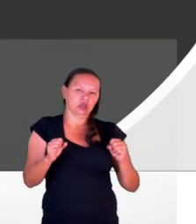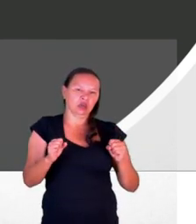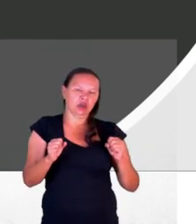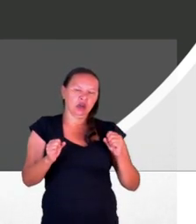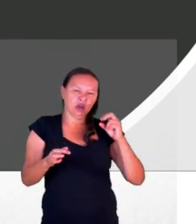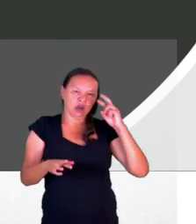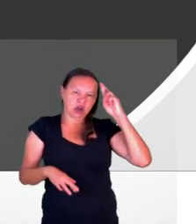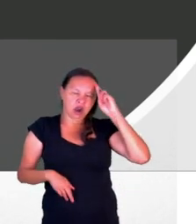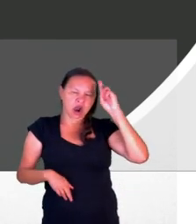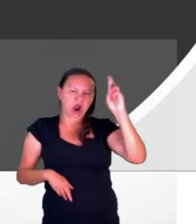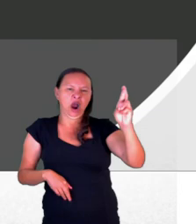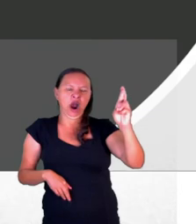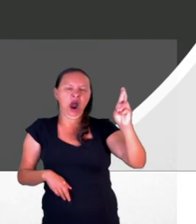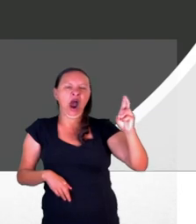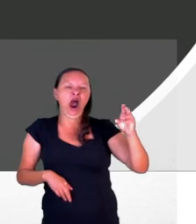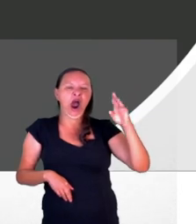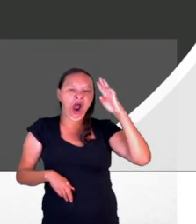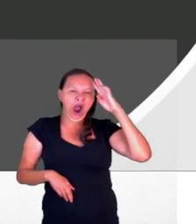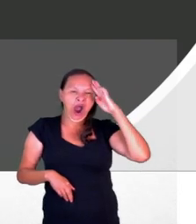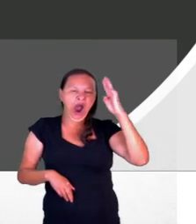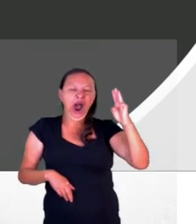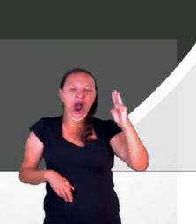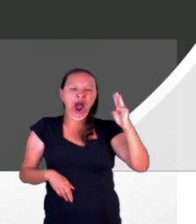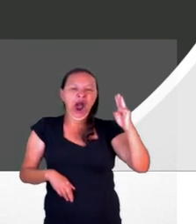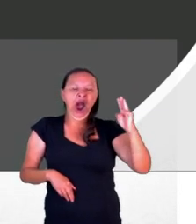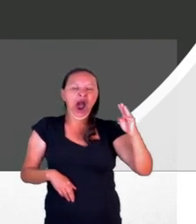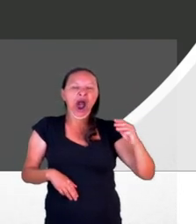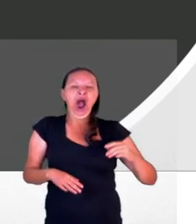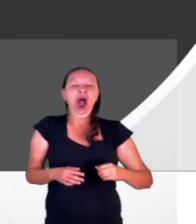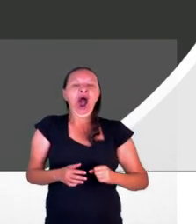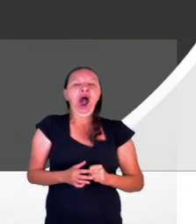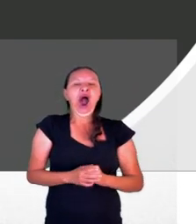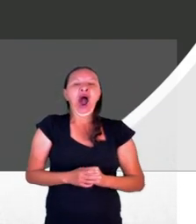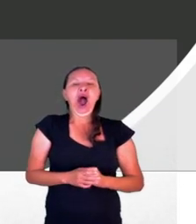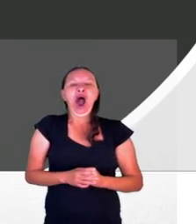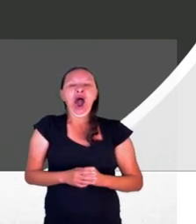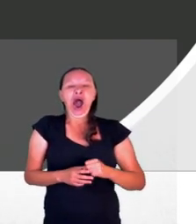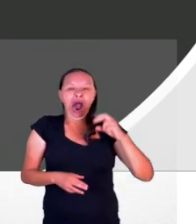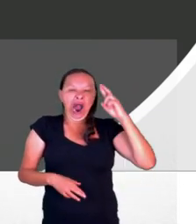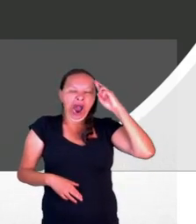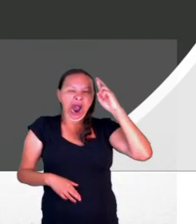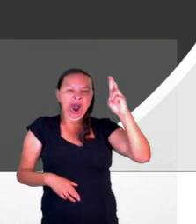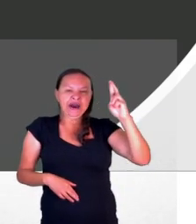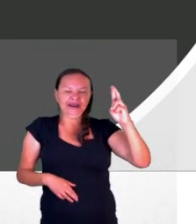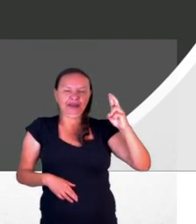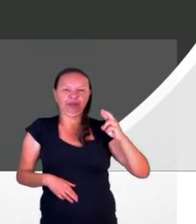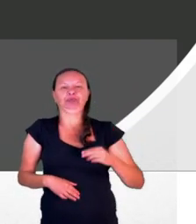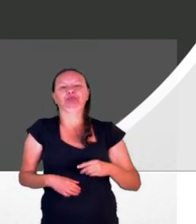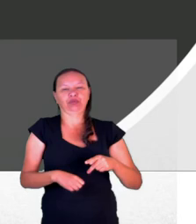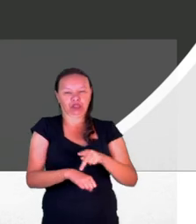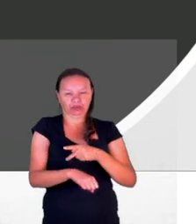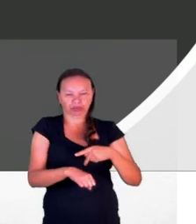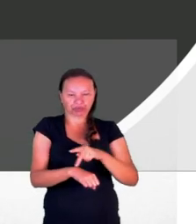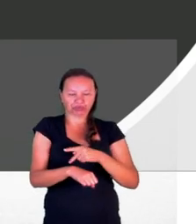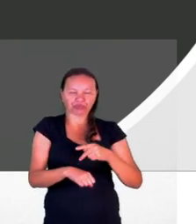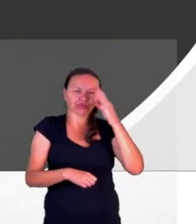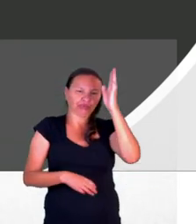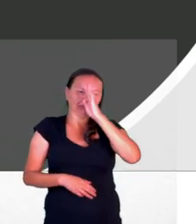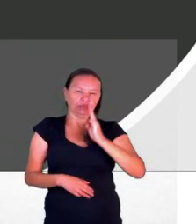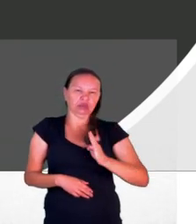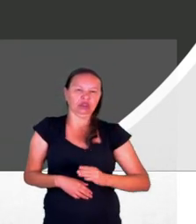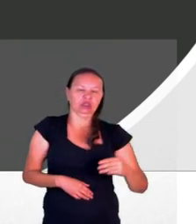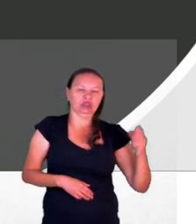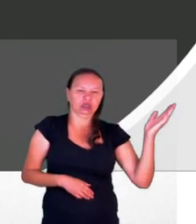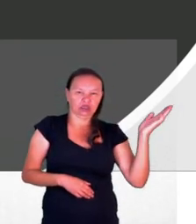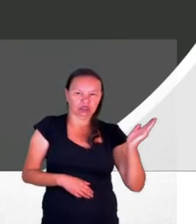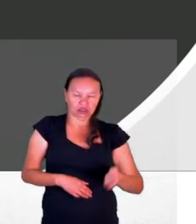aqui a respeitar é uma obrigação de abstenção do estado brasileiro agora nós temos